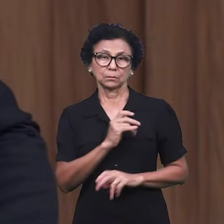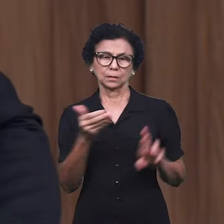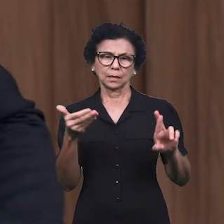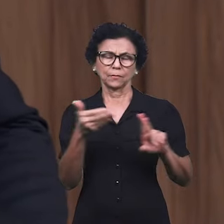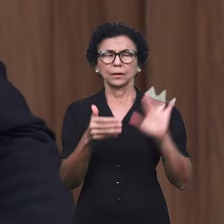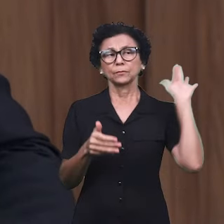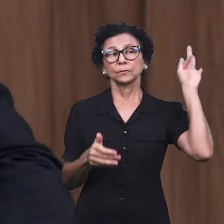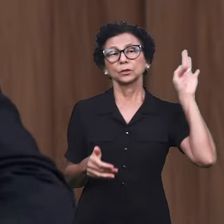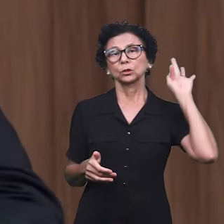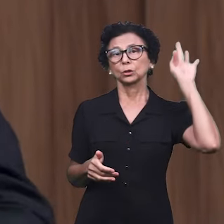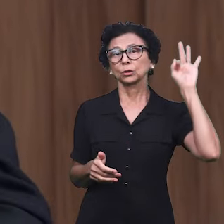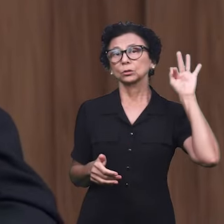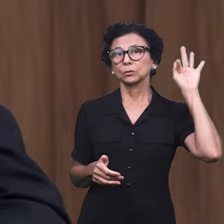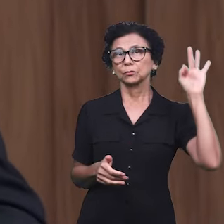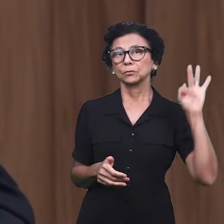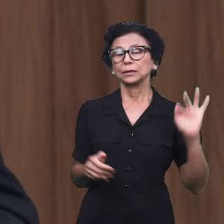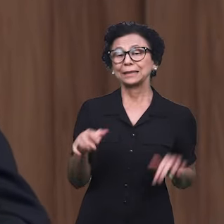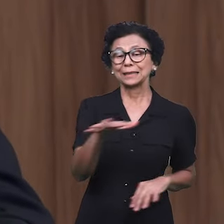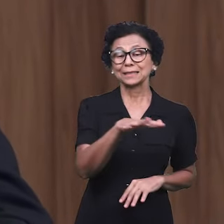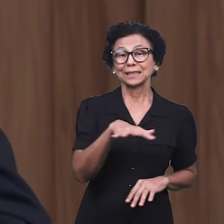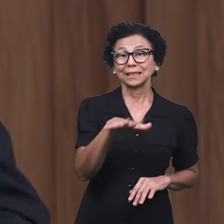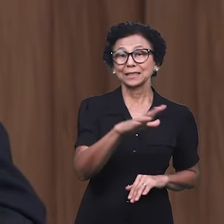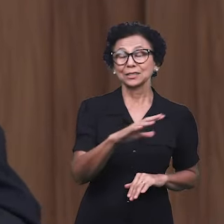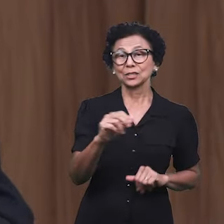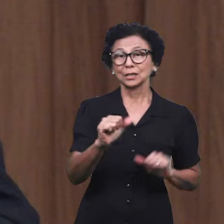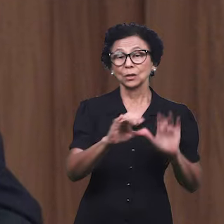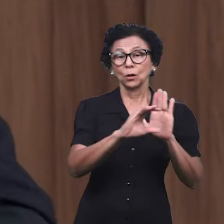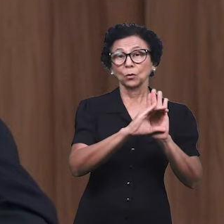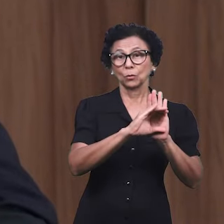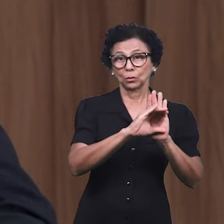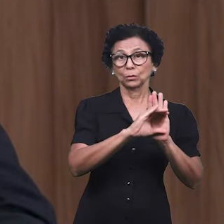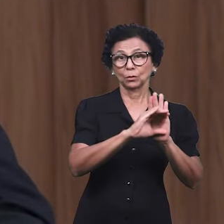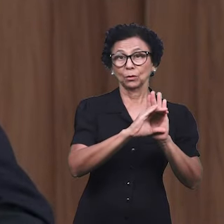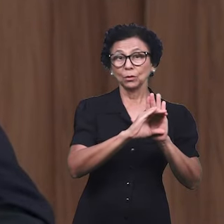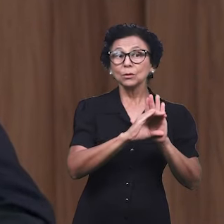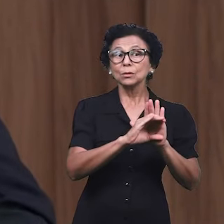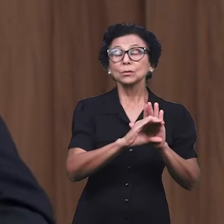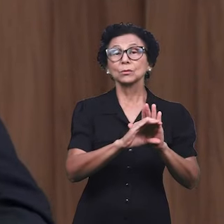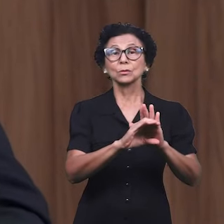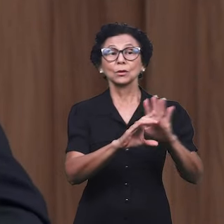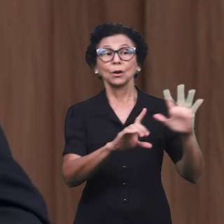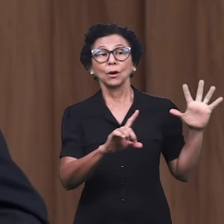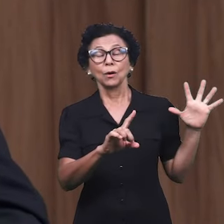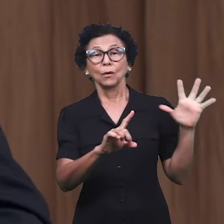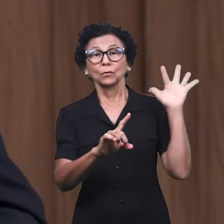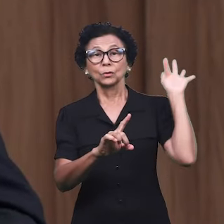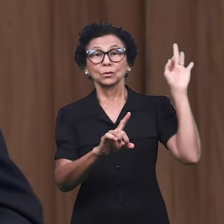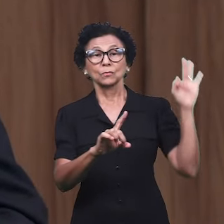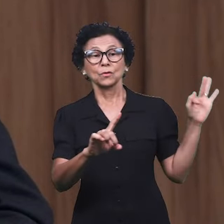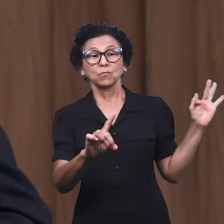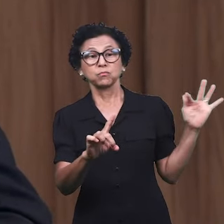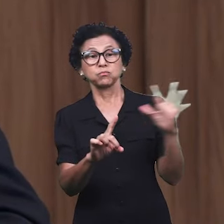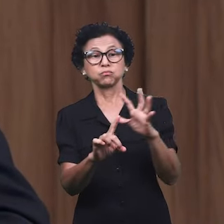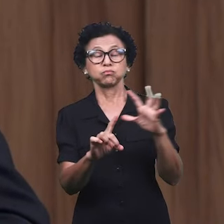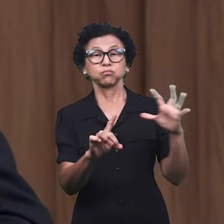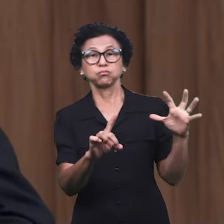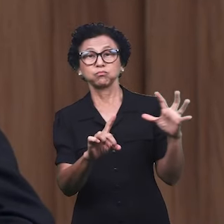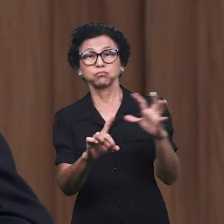Colossos era muito influenciada por correntes filosóficas. Uma delas era